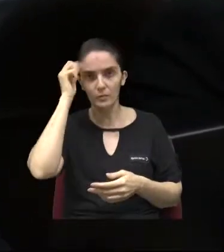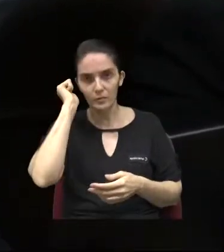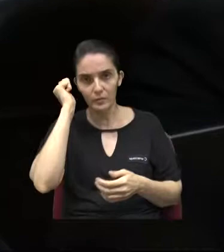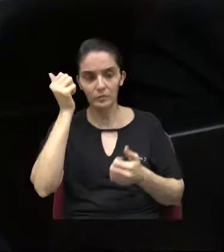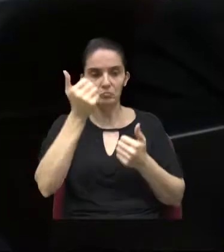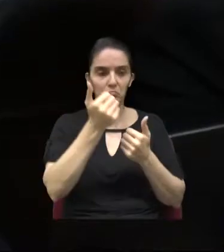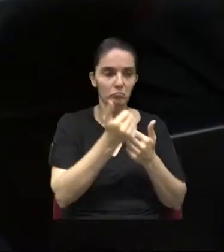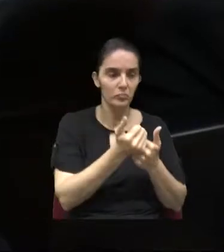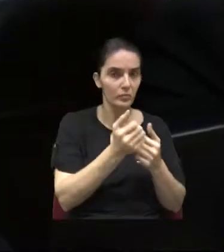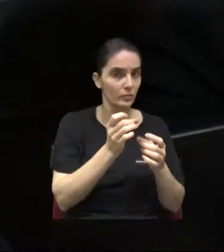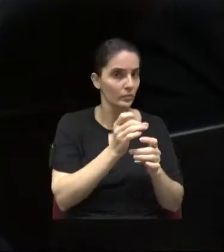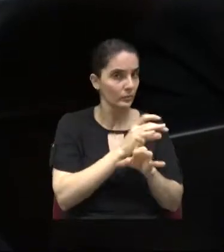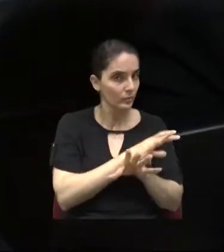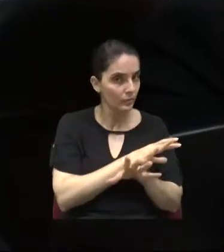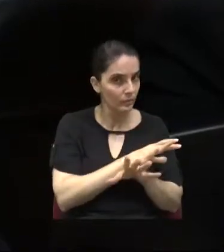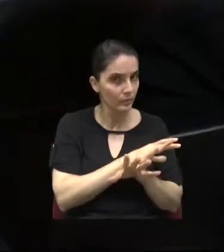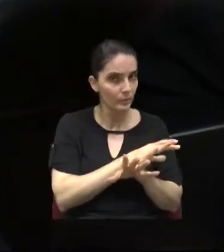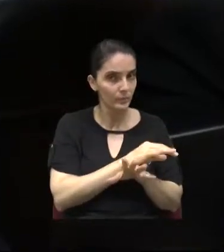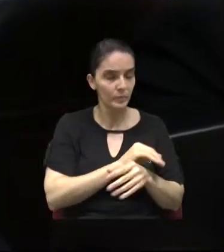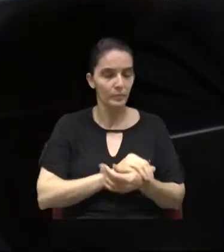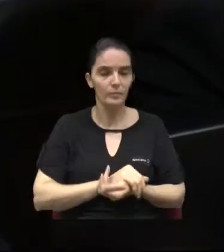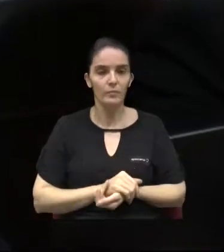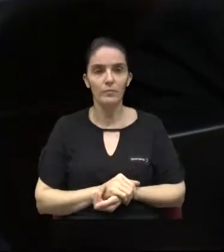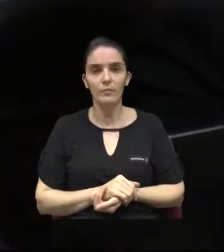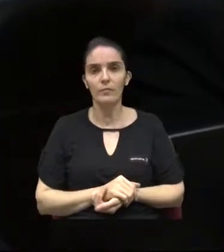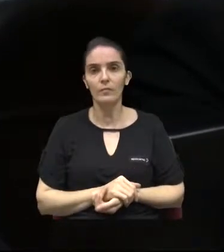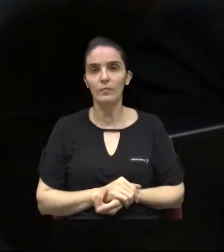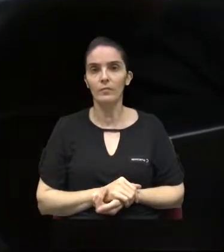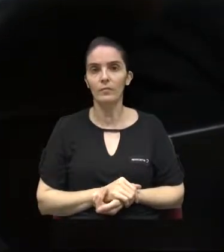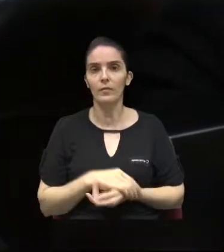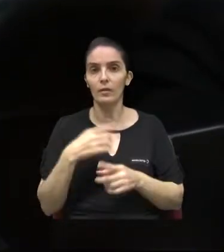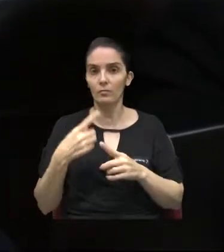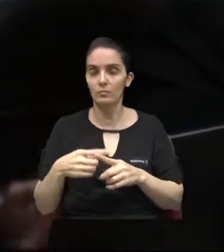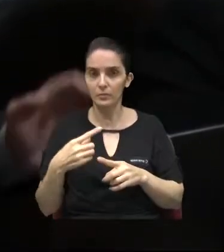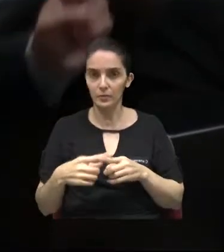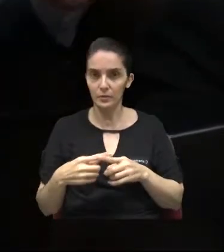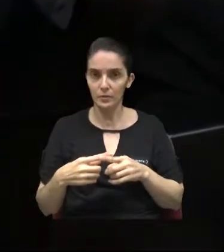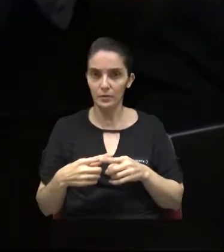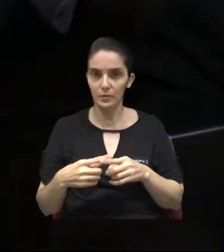existe, né? Sabemos que, além do